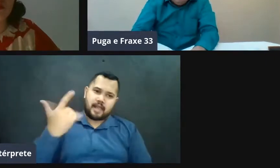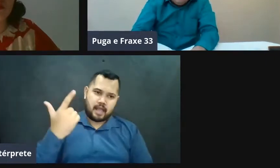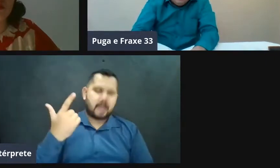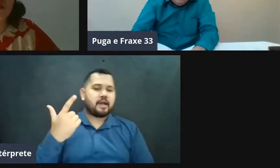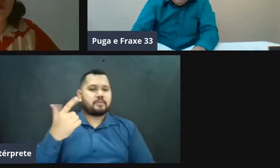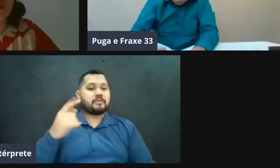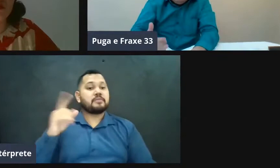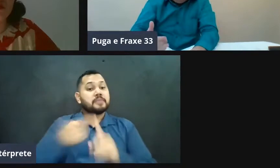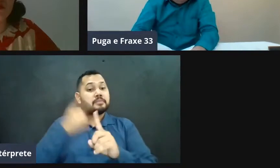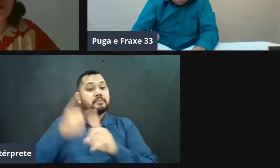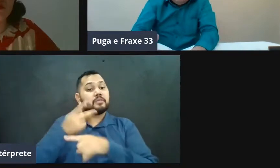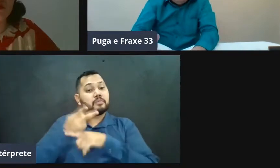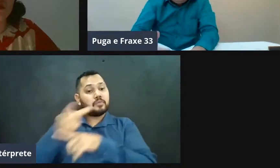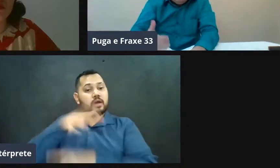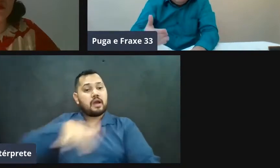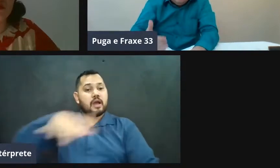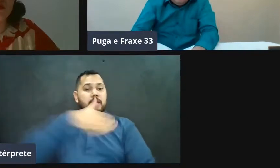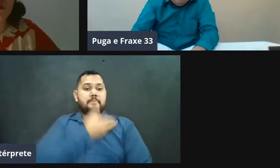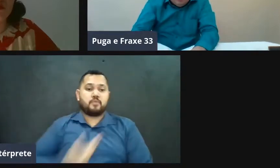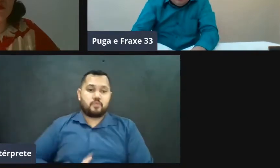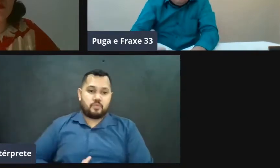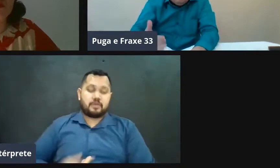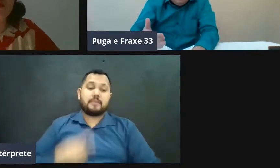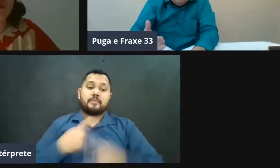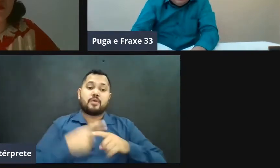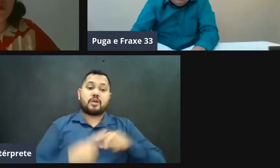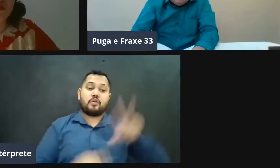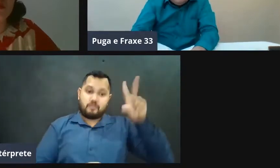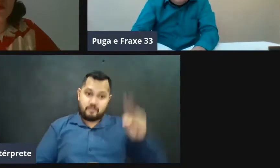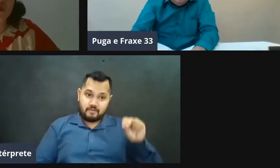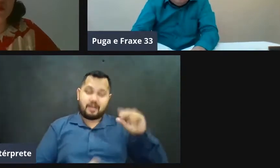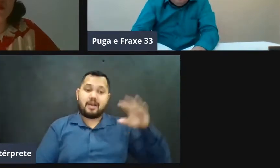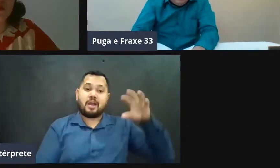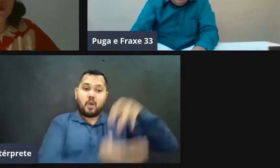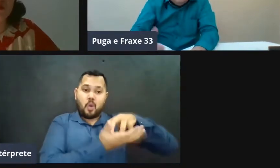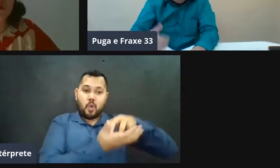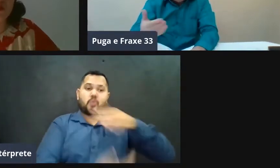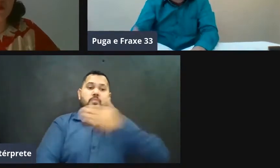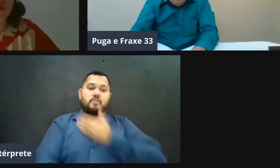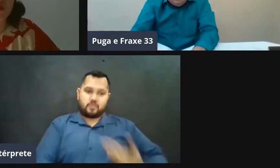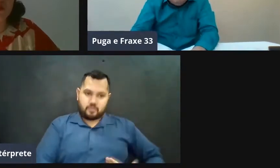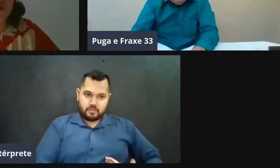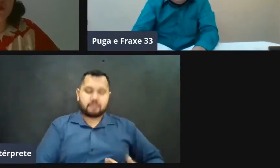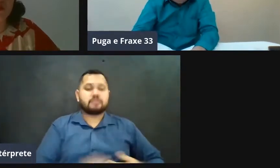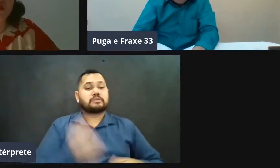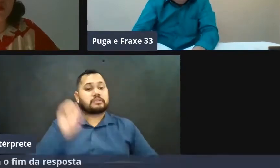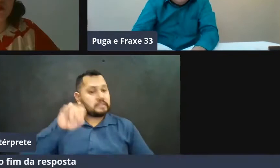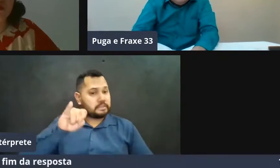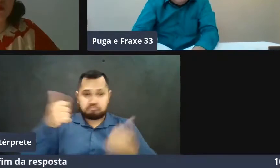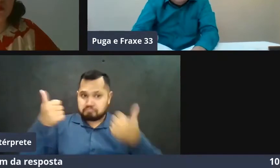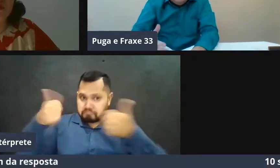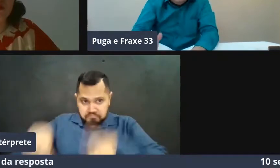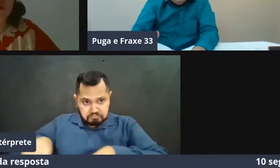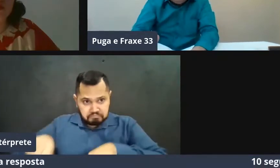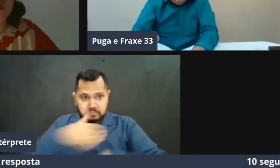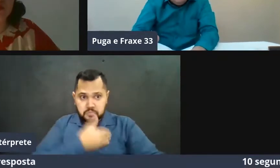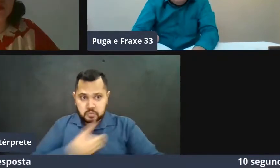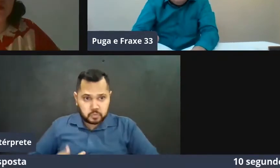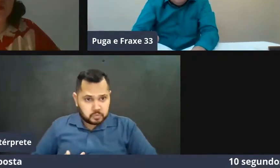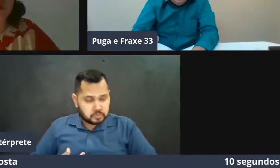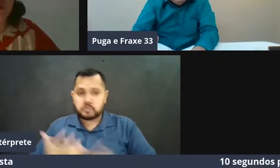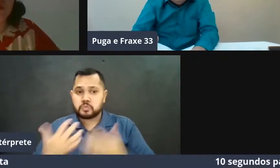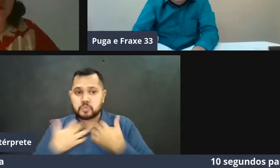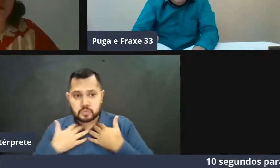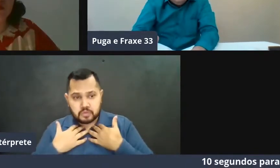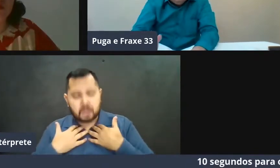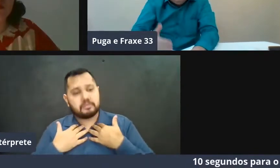solução pública, porque somos um órgão da administração pública, e se não houver solução nesse